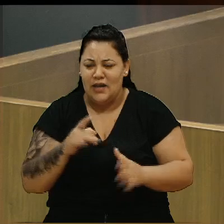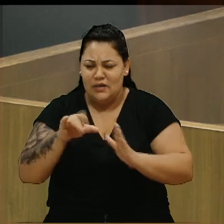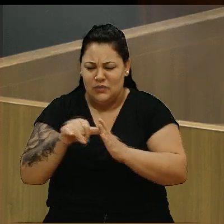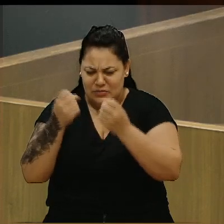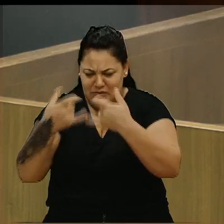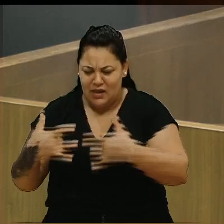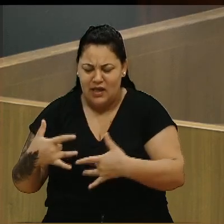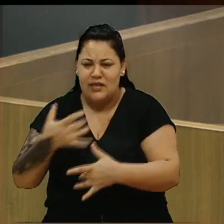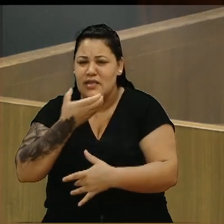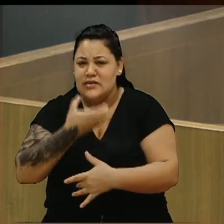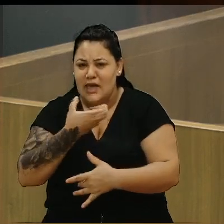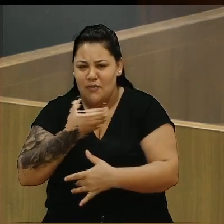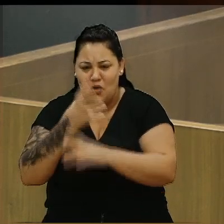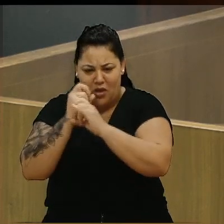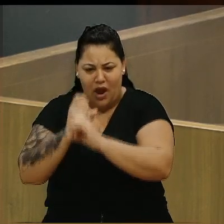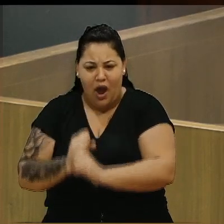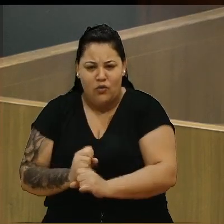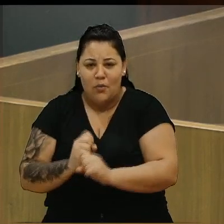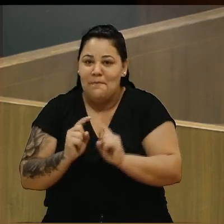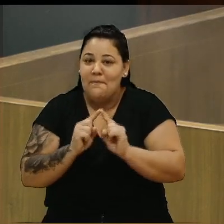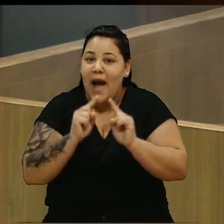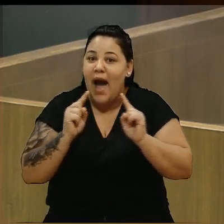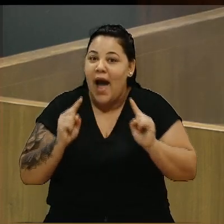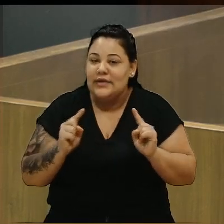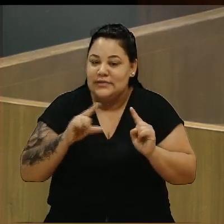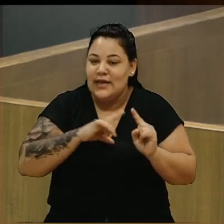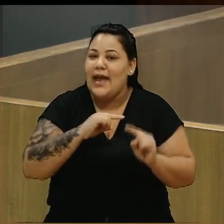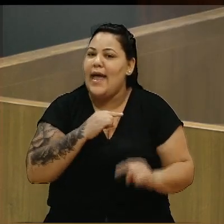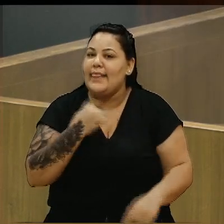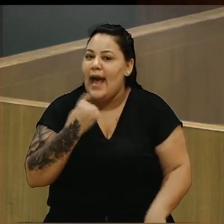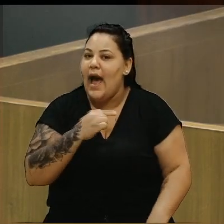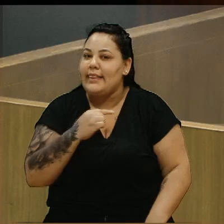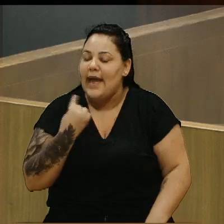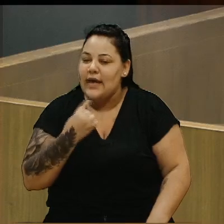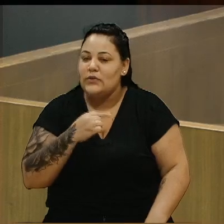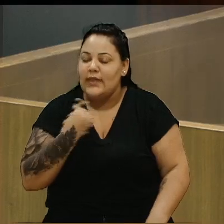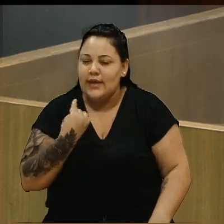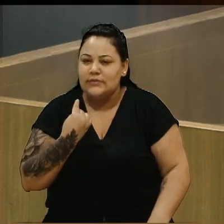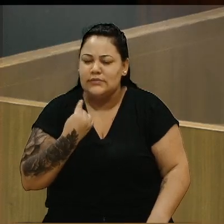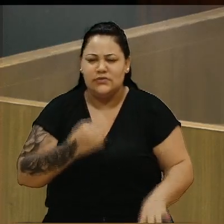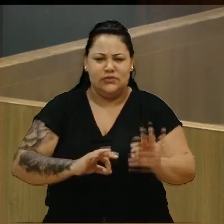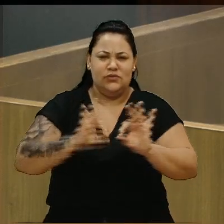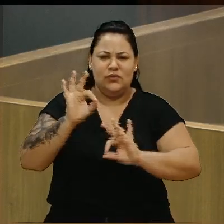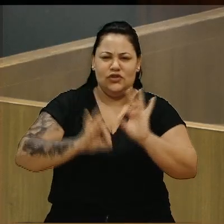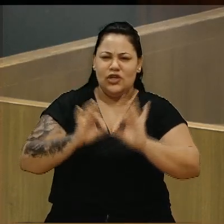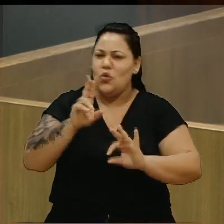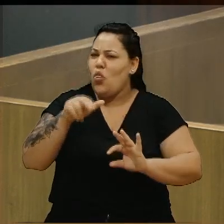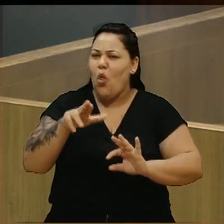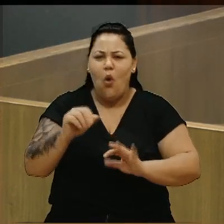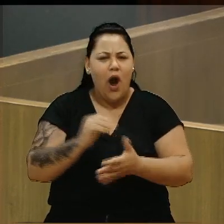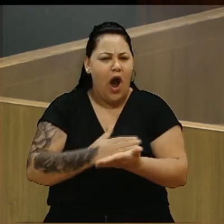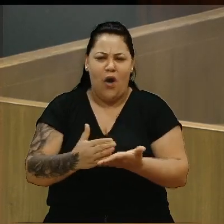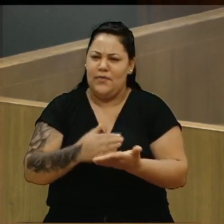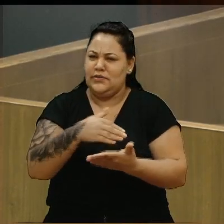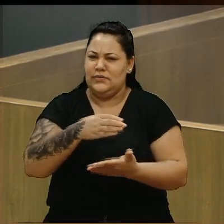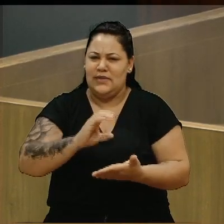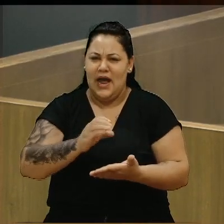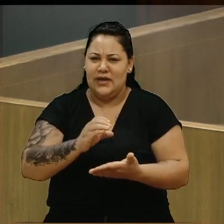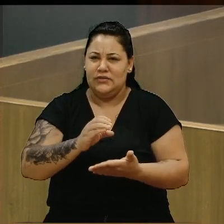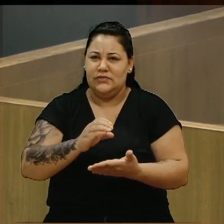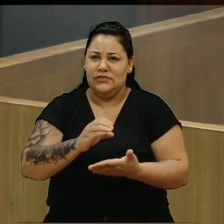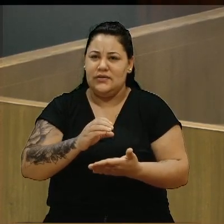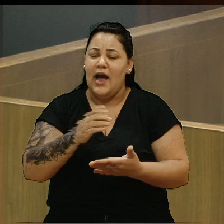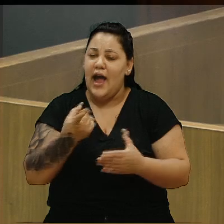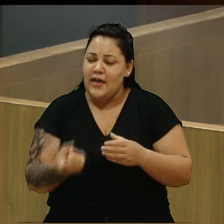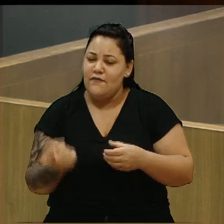contas. No entanto, historicamente, há atrasos e os projetos dificilmente iniciam em março, resultando na devolução